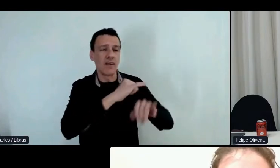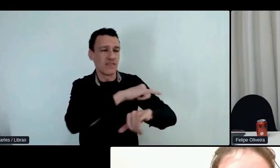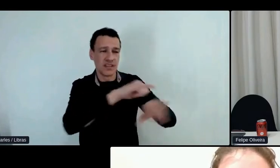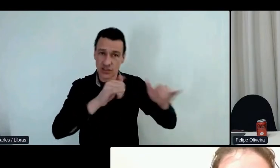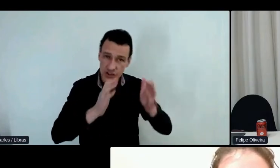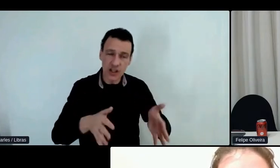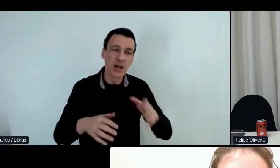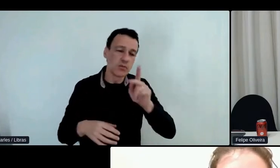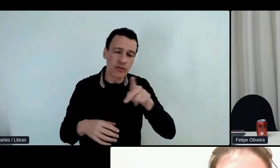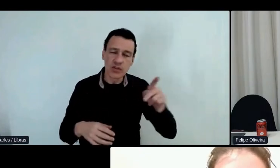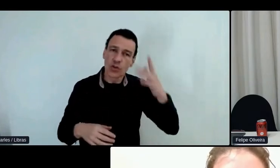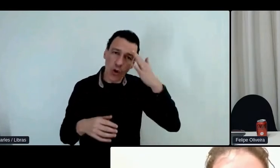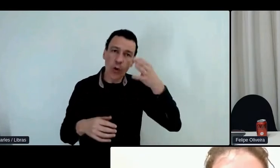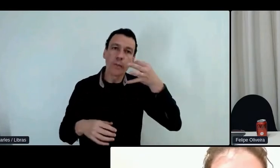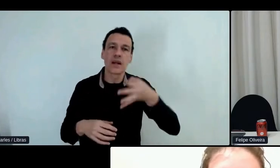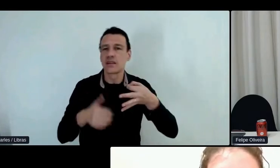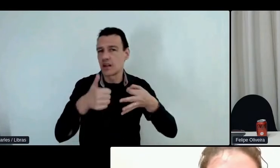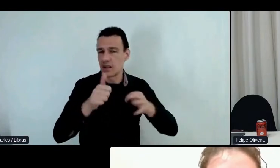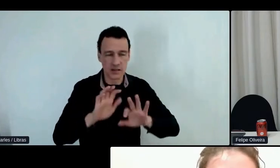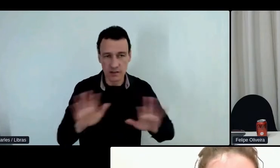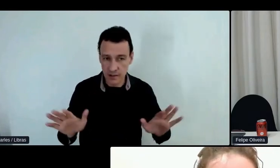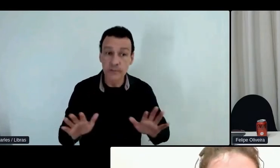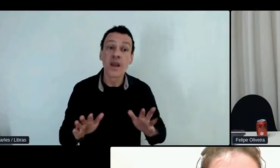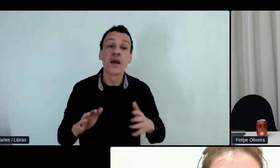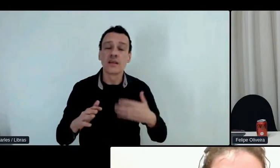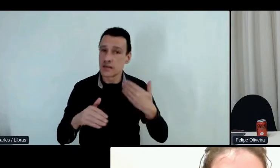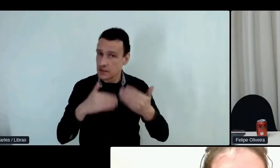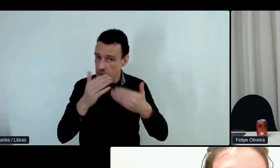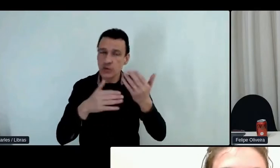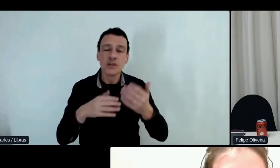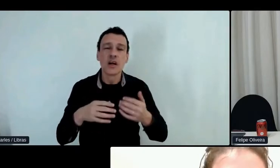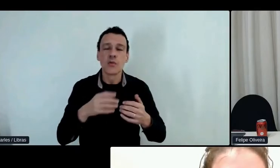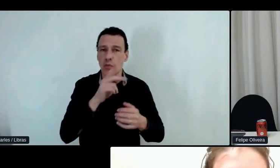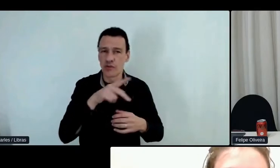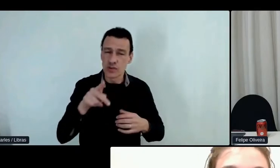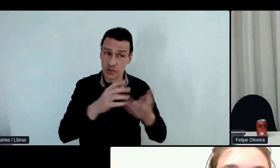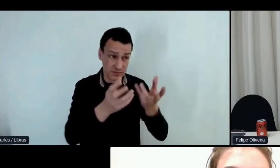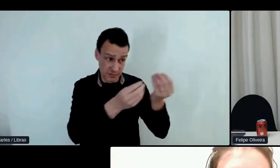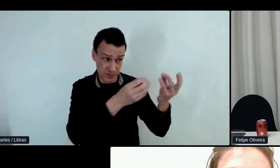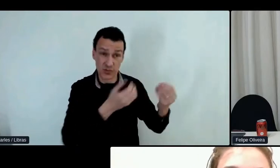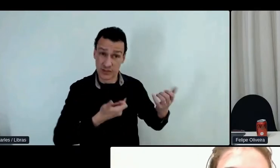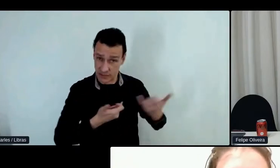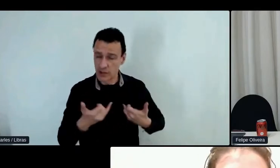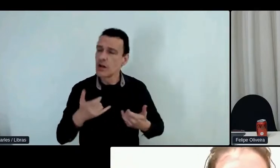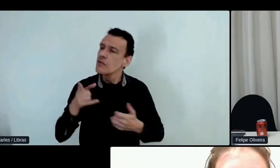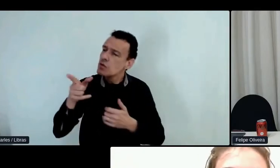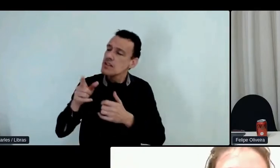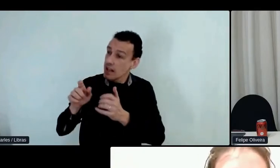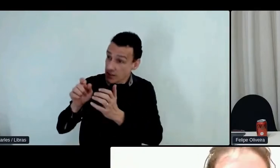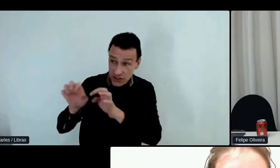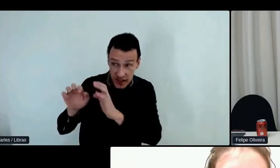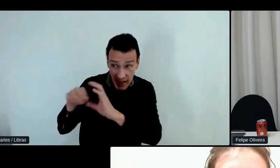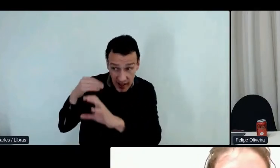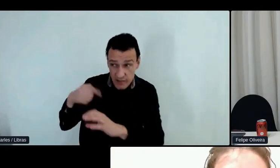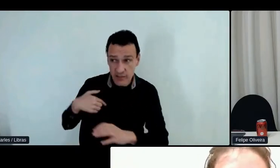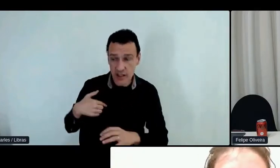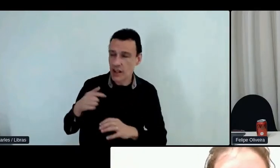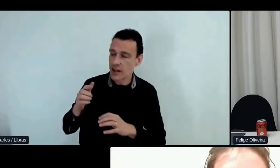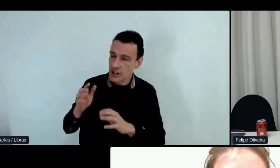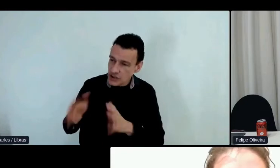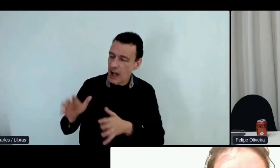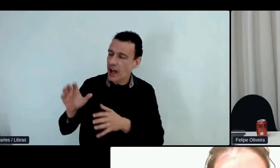que eram terríveis, e como eu comentei, né, que existem pessoas e pessoas, na primeira resposta, aqui também, dentro da universidade,